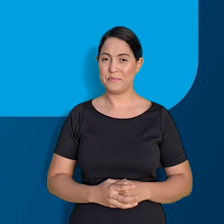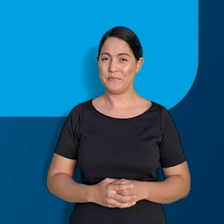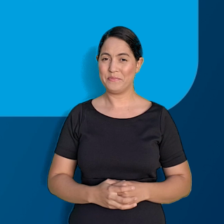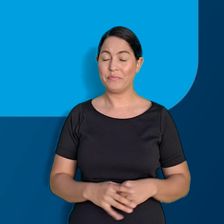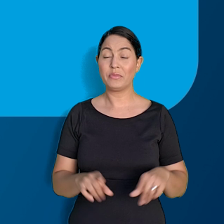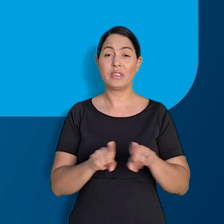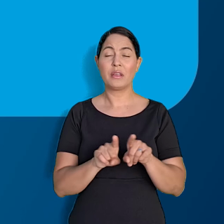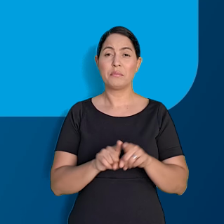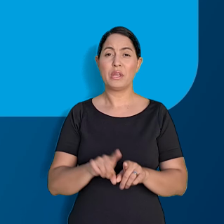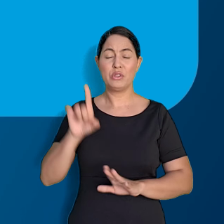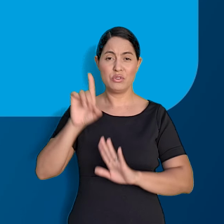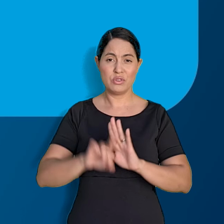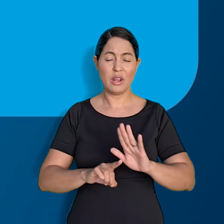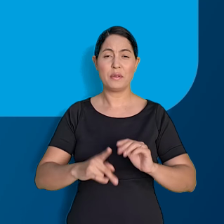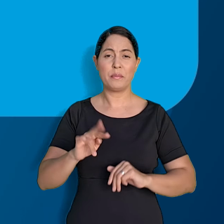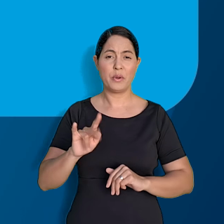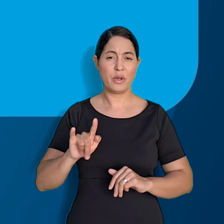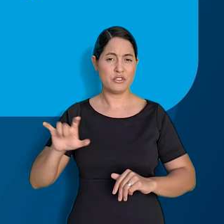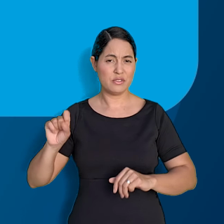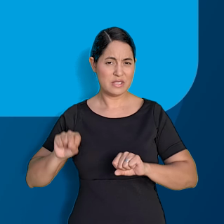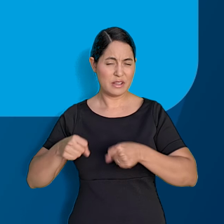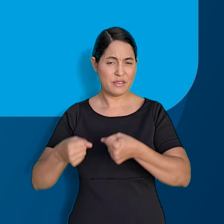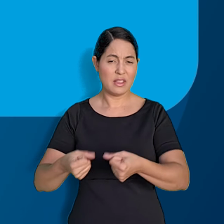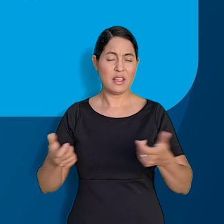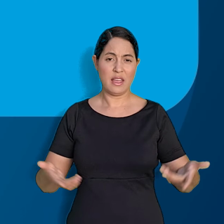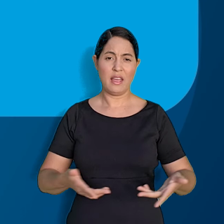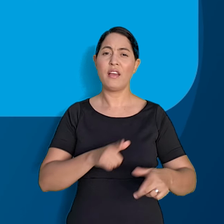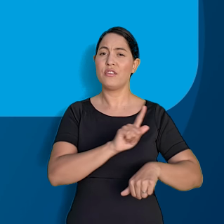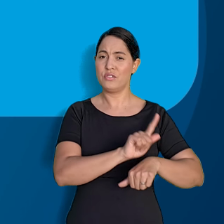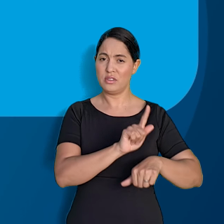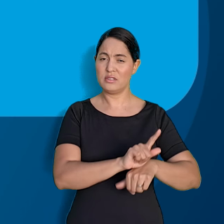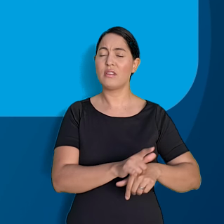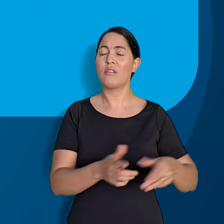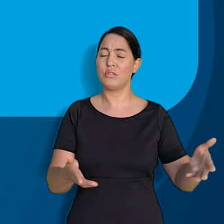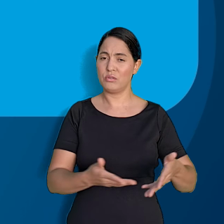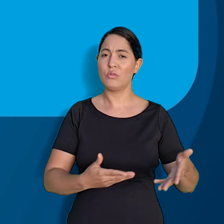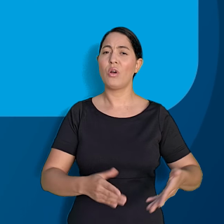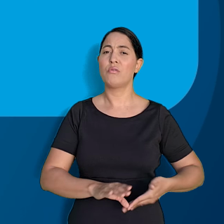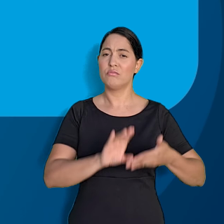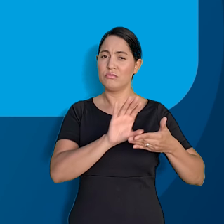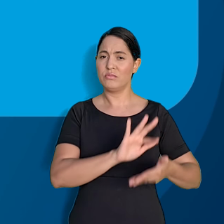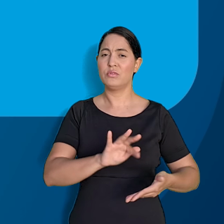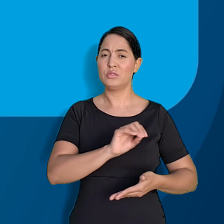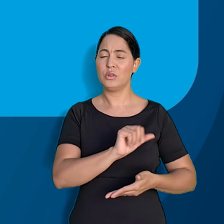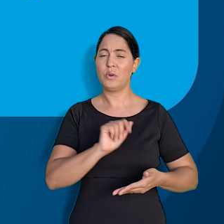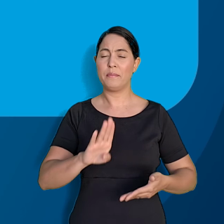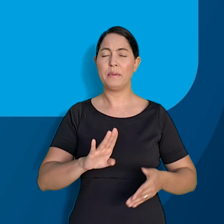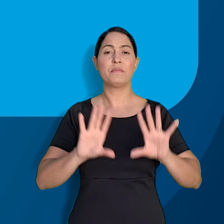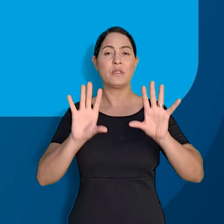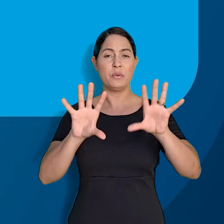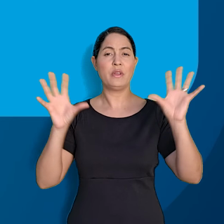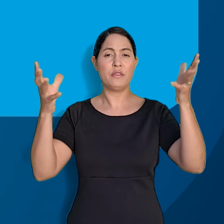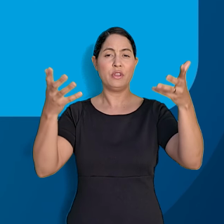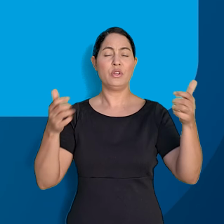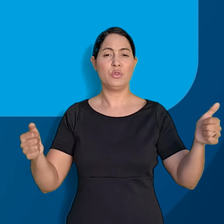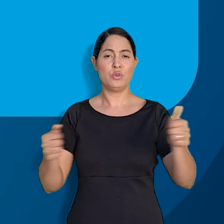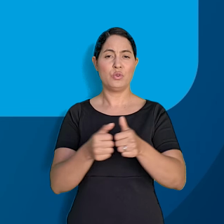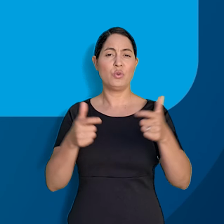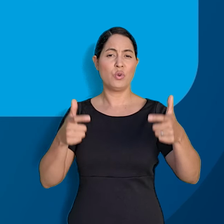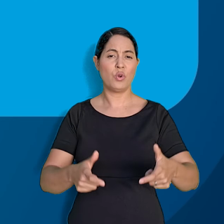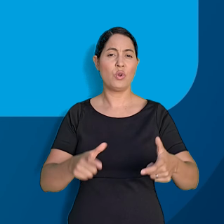dos direitos e prerrogativas é um dos pilares de atuação da atual gestão do Conselho Federal da OAB, que promove o evento em parceria com a